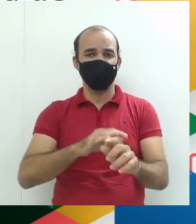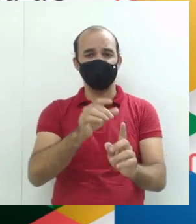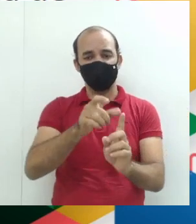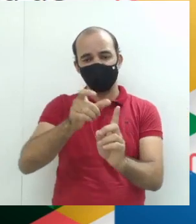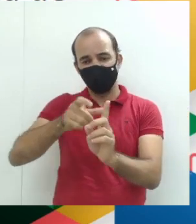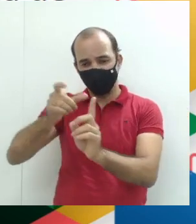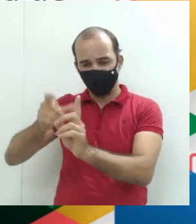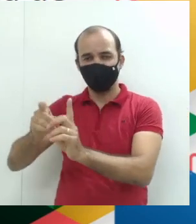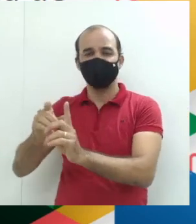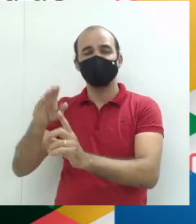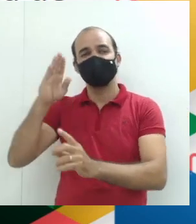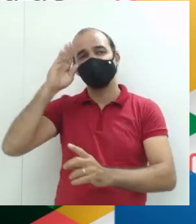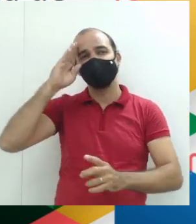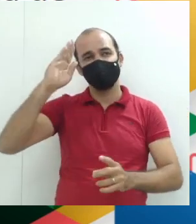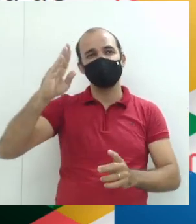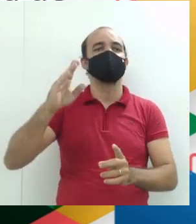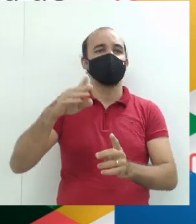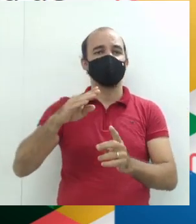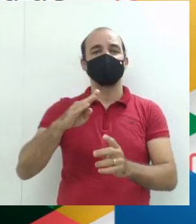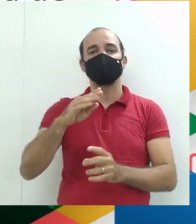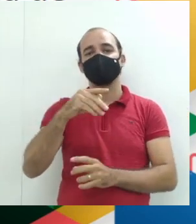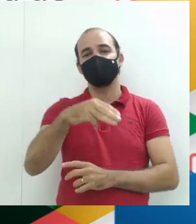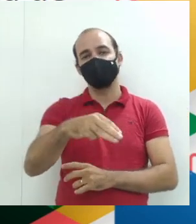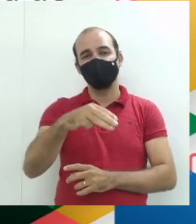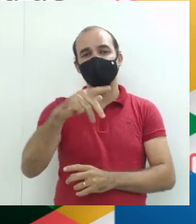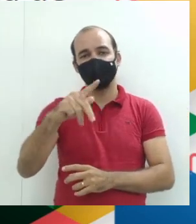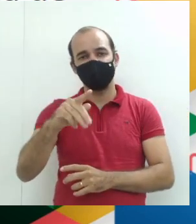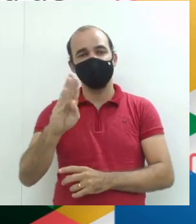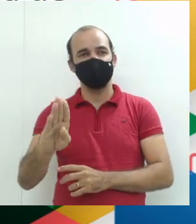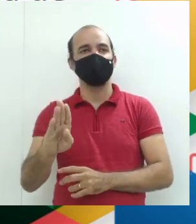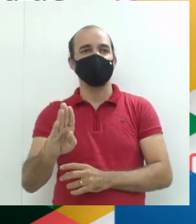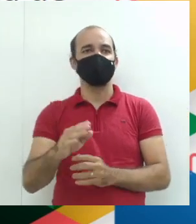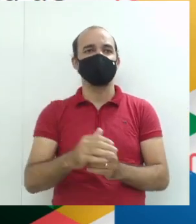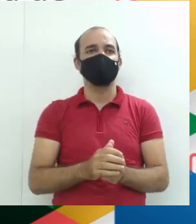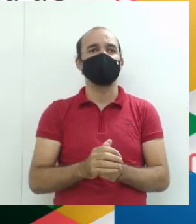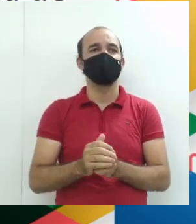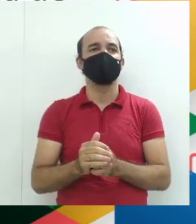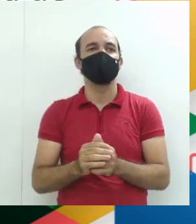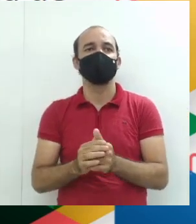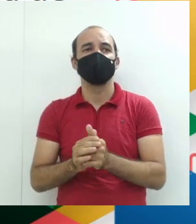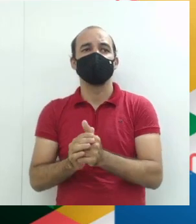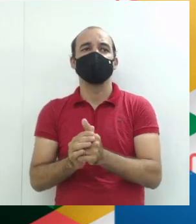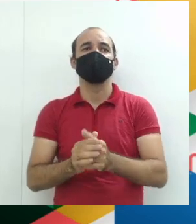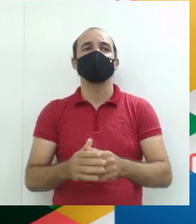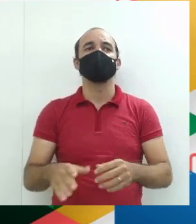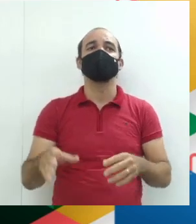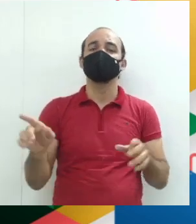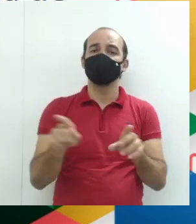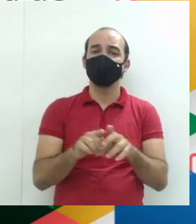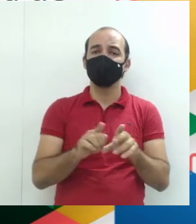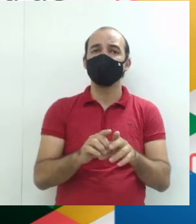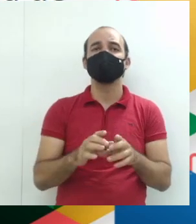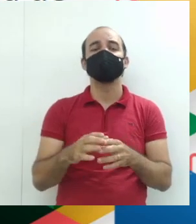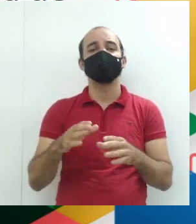aí se destacaram bastante nesse período da MPB. E o tropicalismo foi o